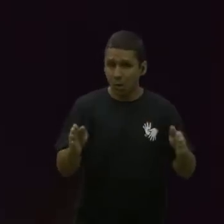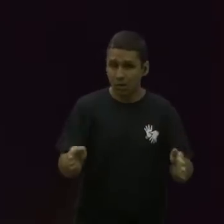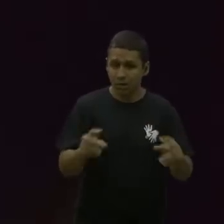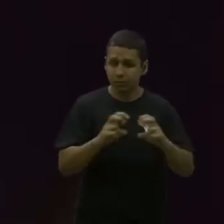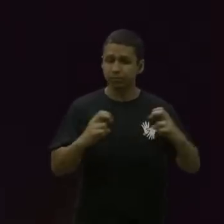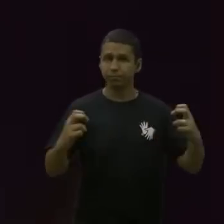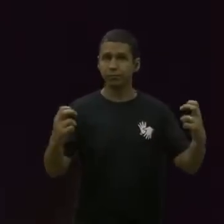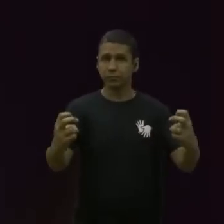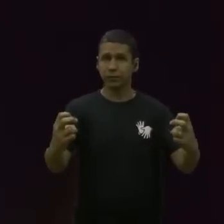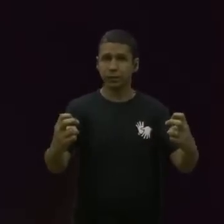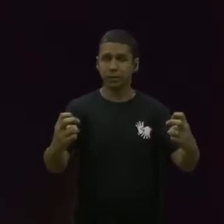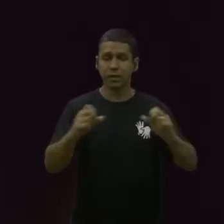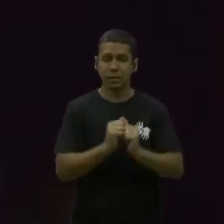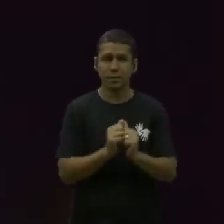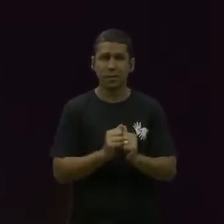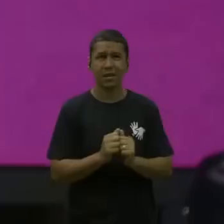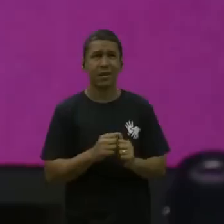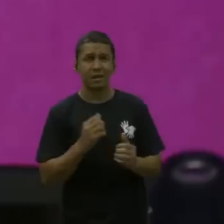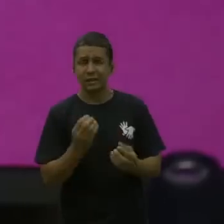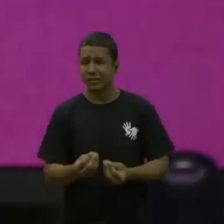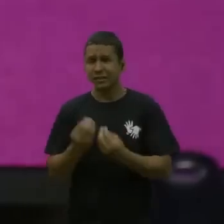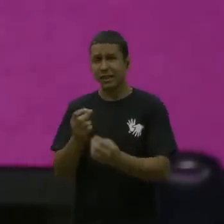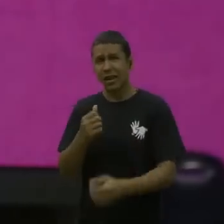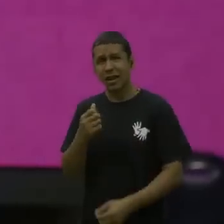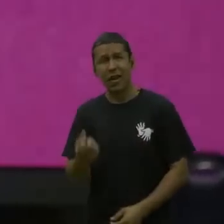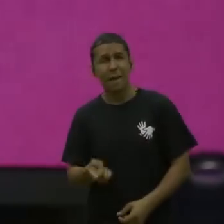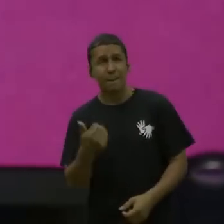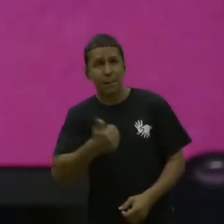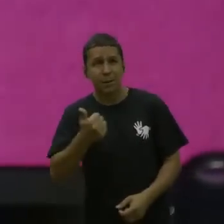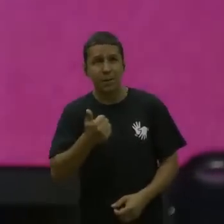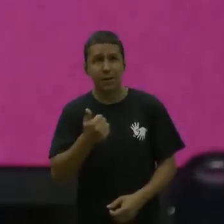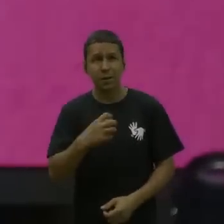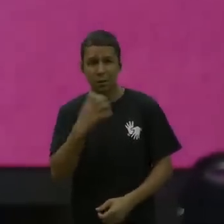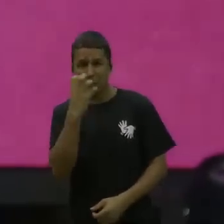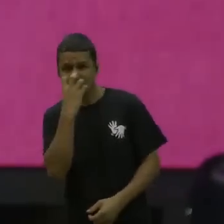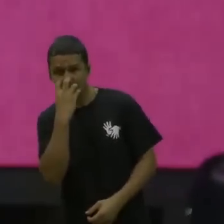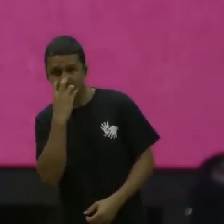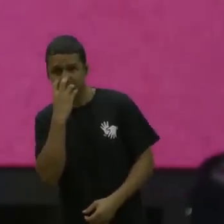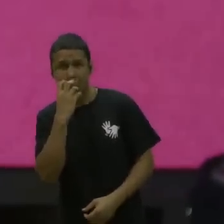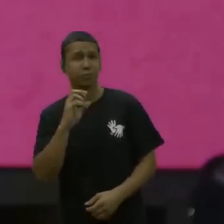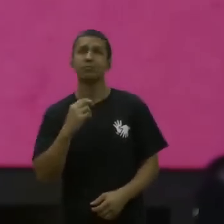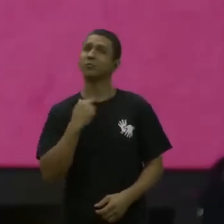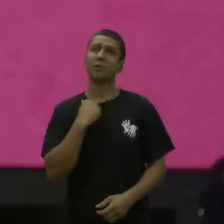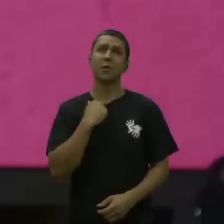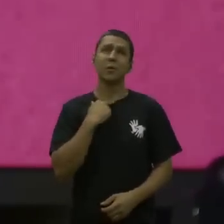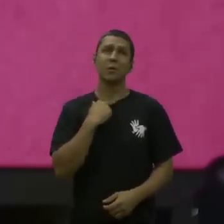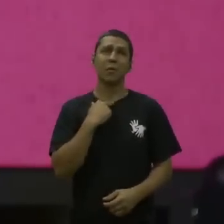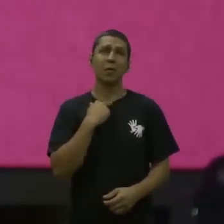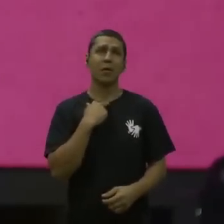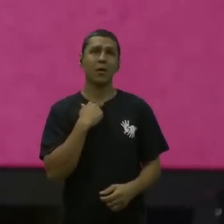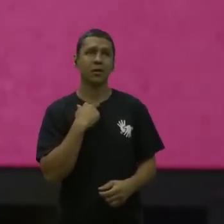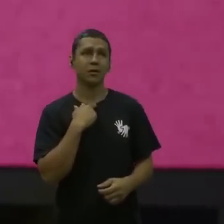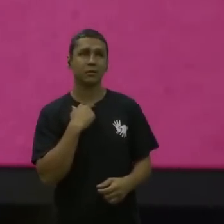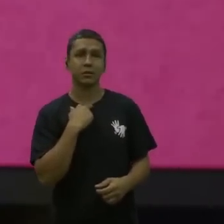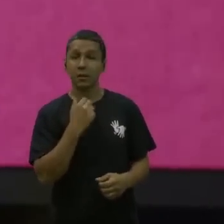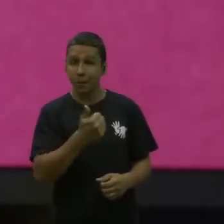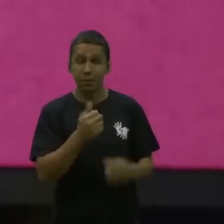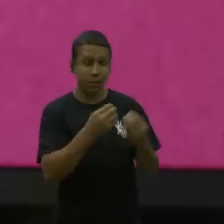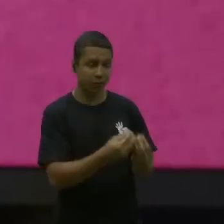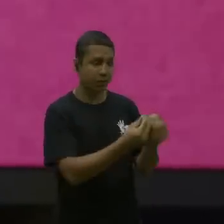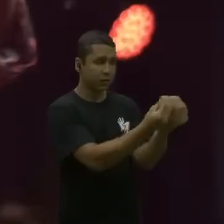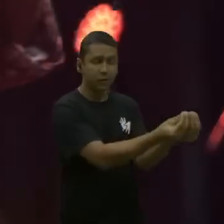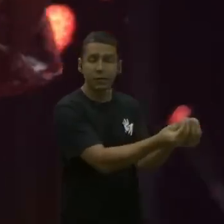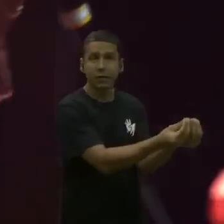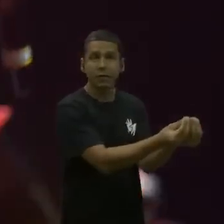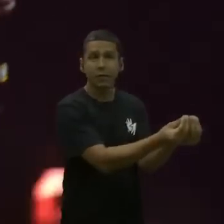filhos, não se alimenta primeiro os cães, se alimenta primeiro os filhos. Então eu não posso te entregar um pão que eu ainda não terminei de oferecer a eles. Aí